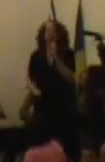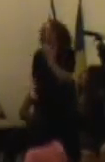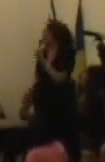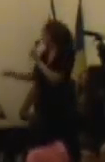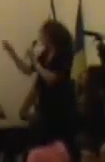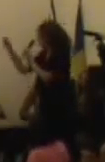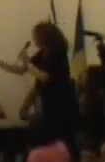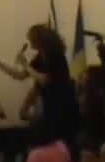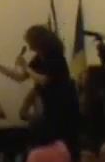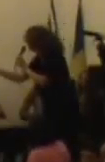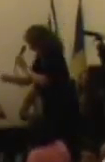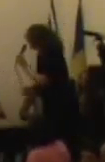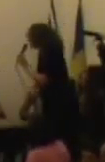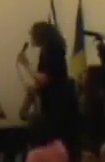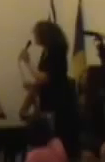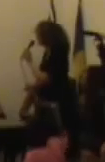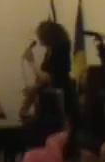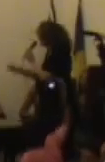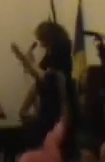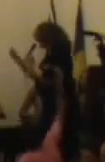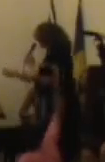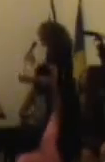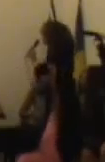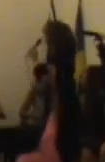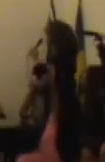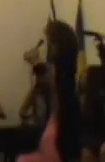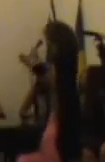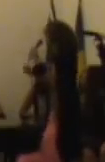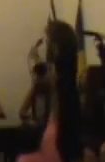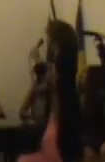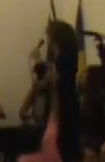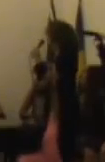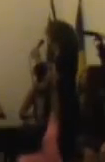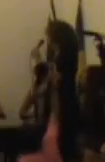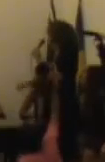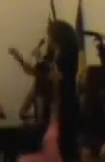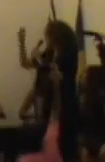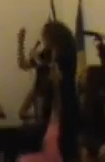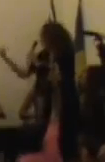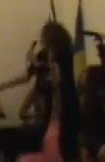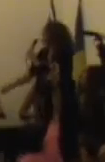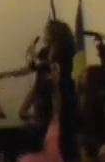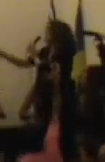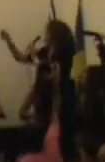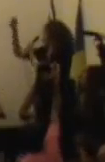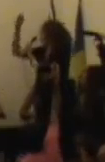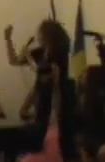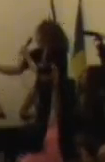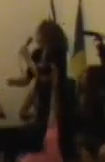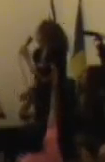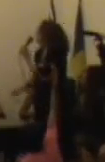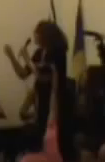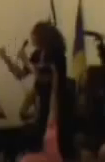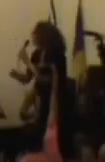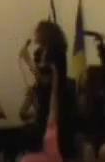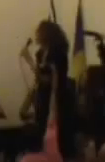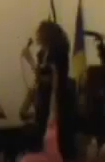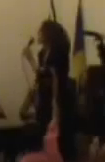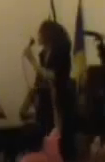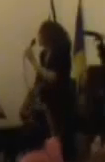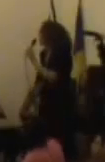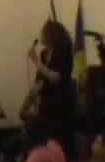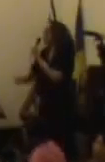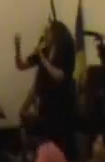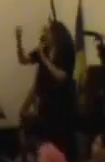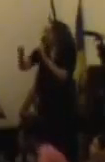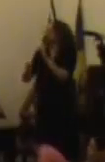ele representa. Muito obrigada a ti, Luiz, Eduardo, Julita, que organizaram esse ato Caetano e Van.